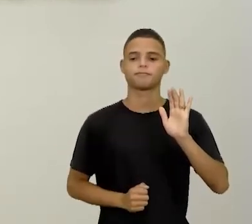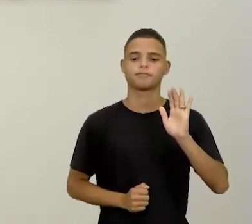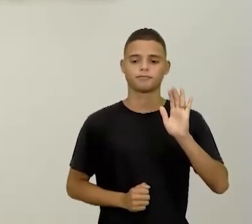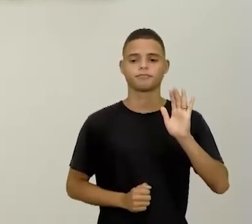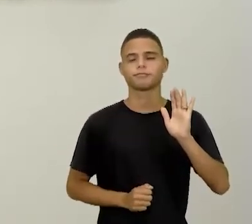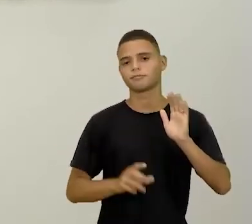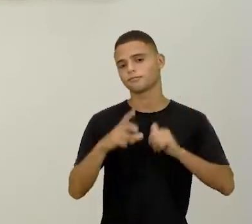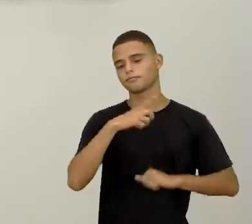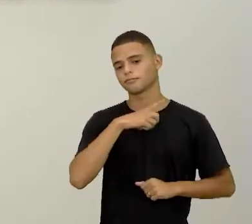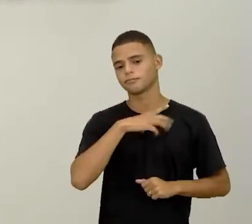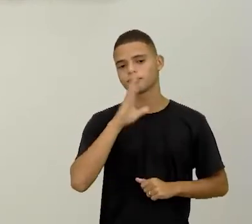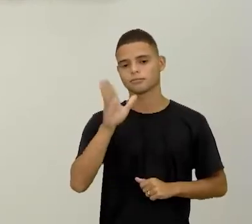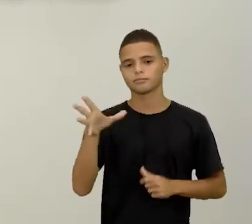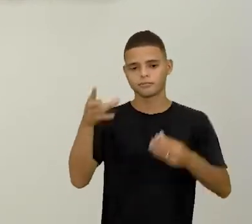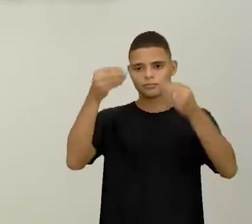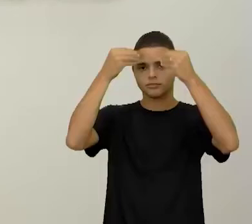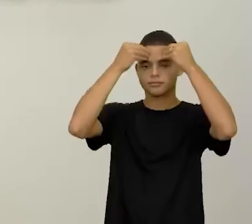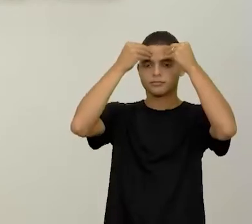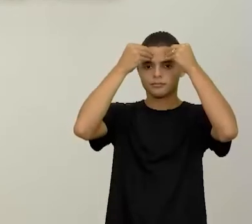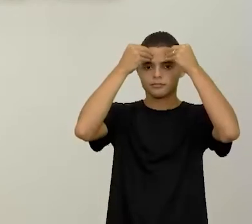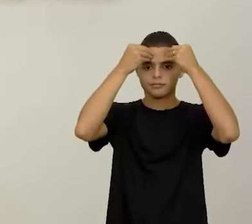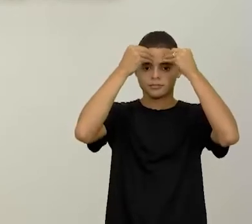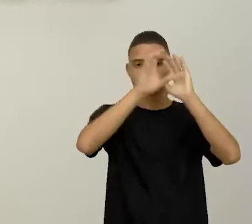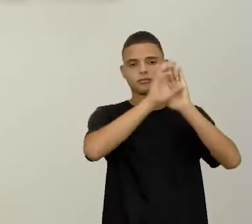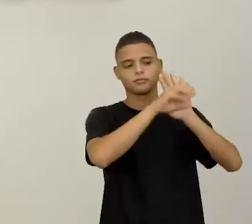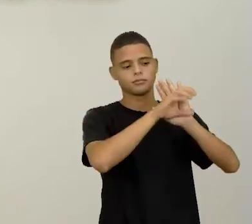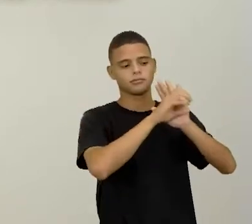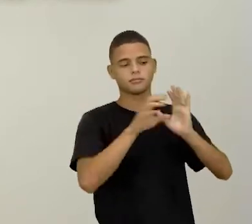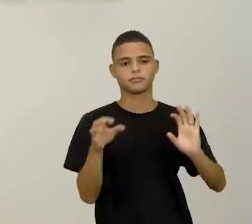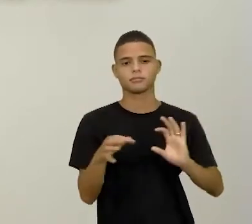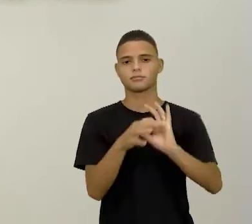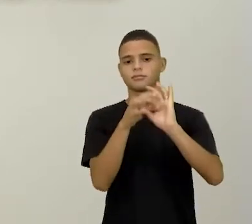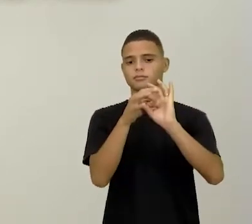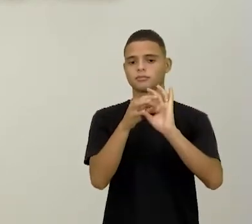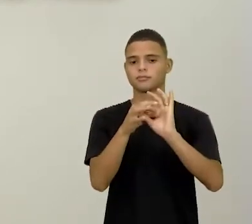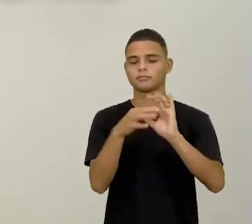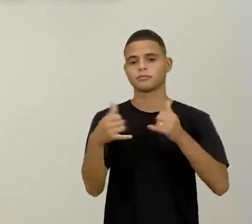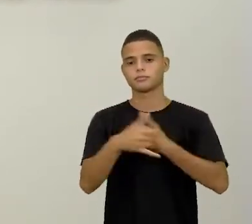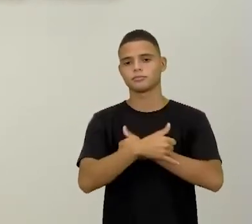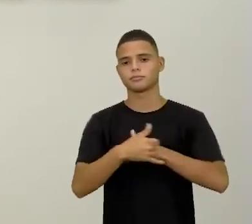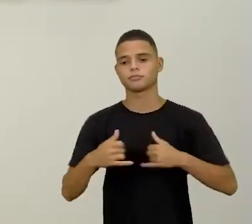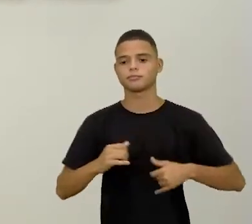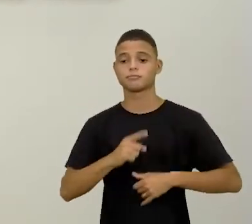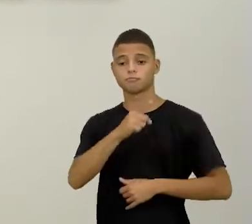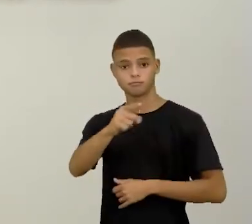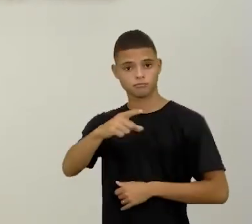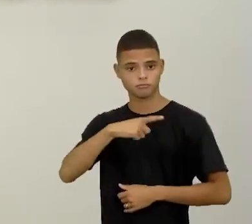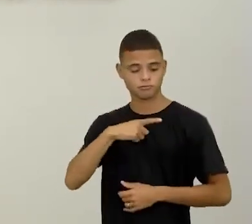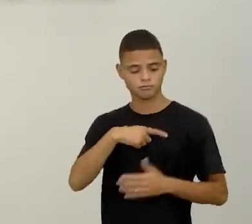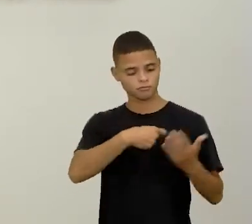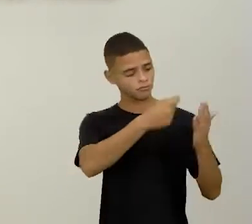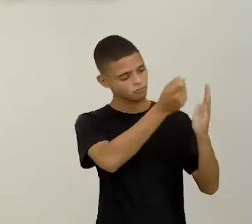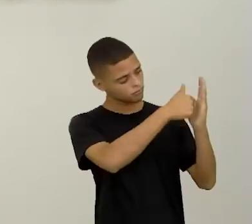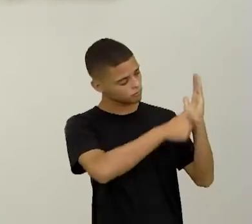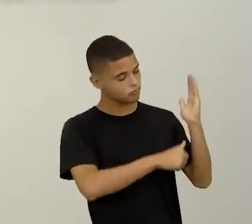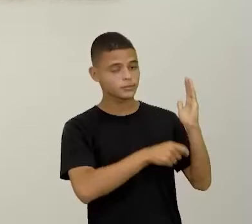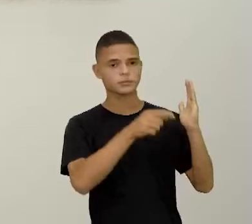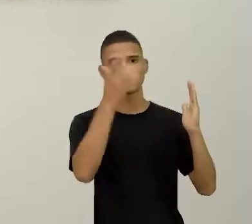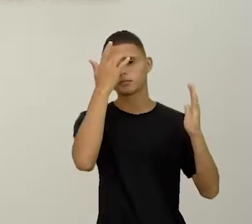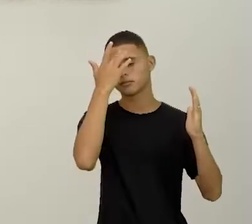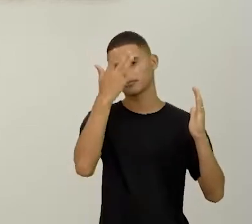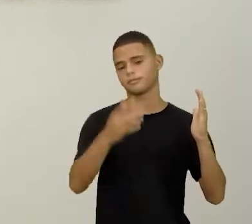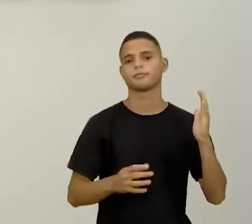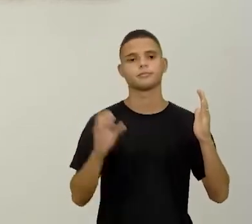eu já tenho aí como conceito de ligação de hidrogênio. Então, se eu for fazer uma prova, já fica mais fácil para eu